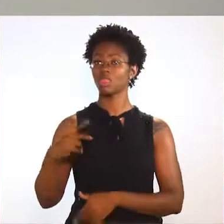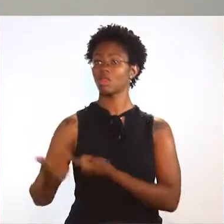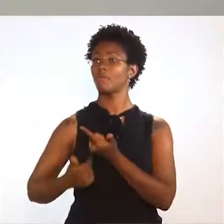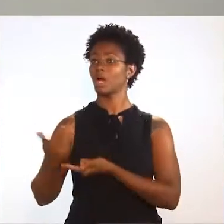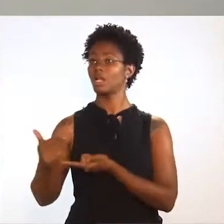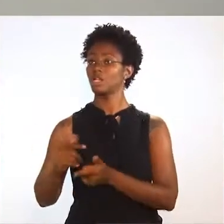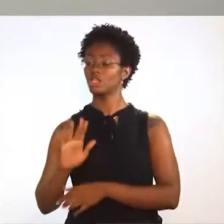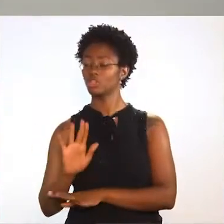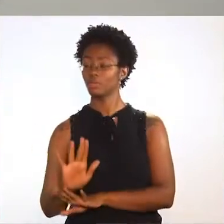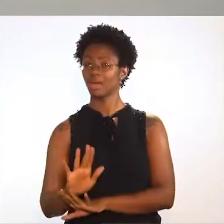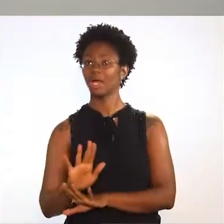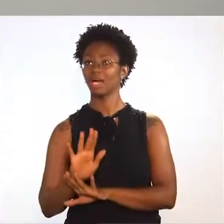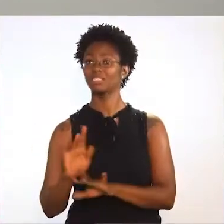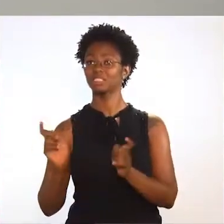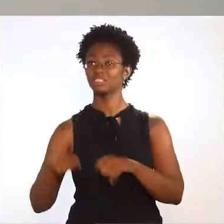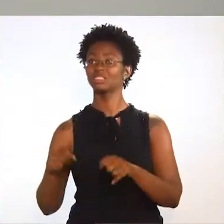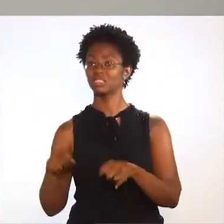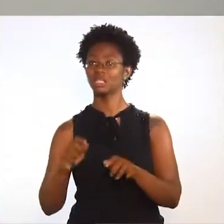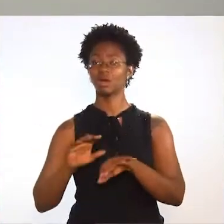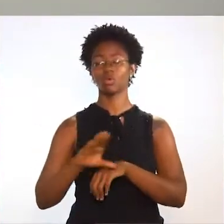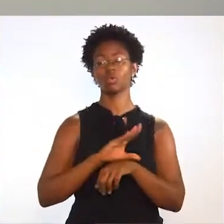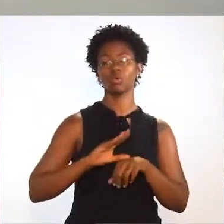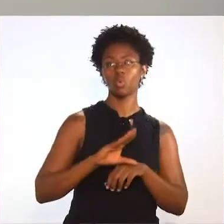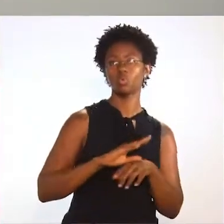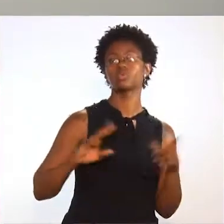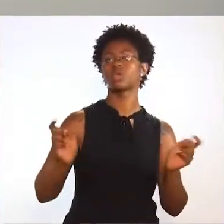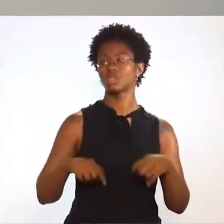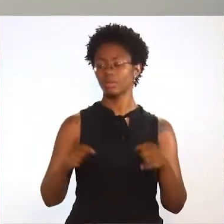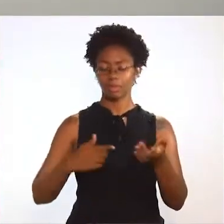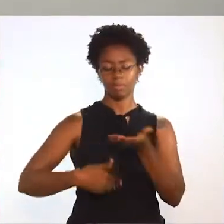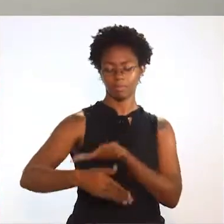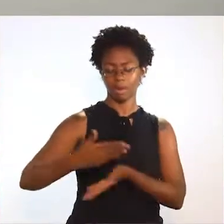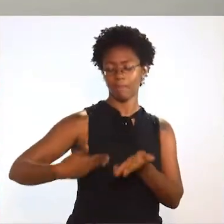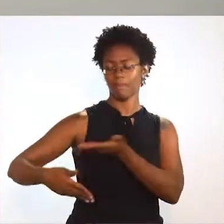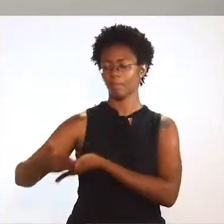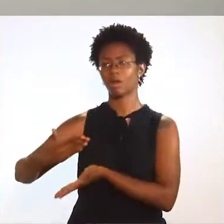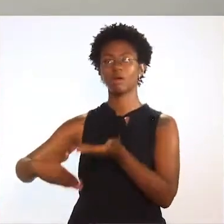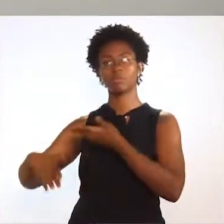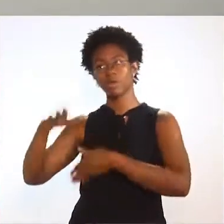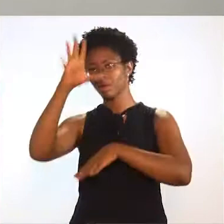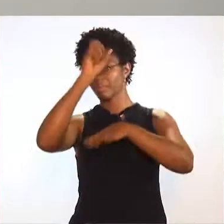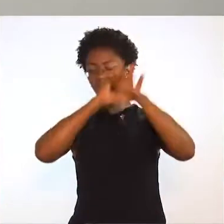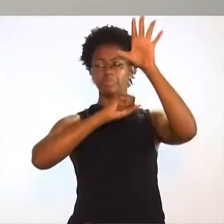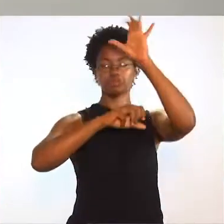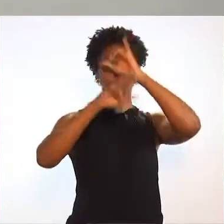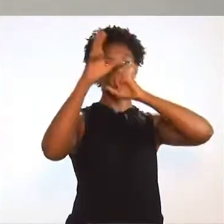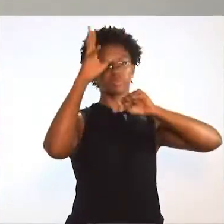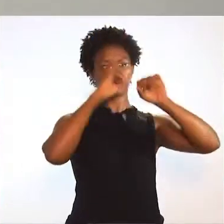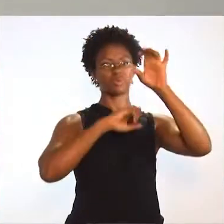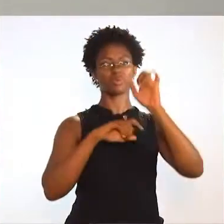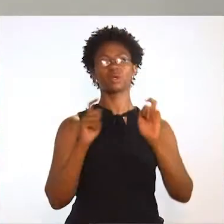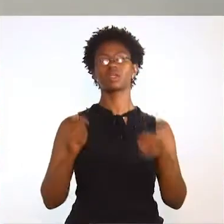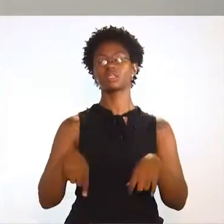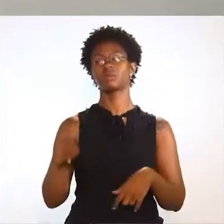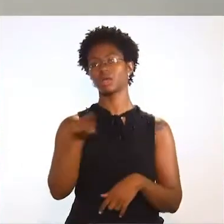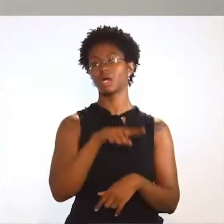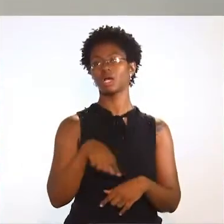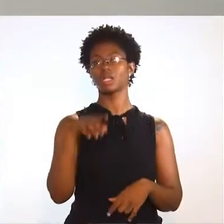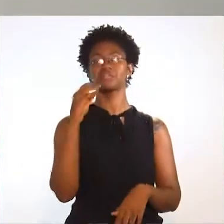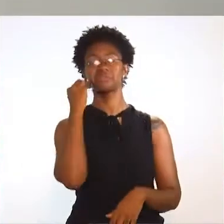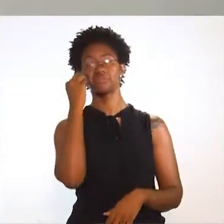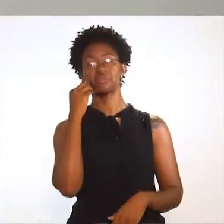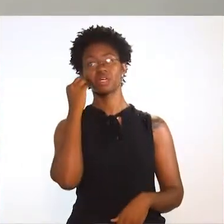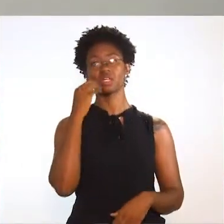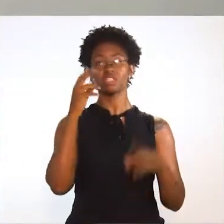tendo capacitação, fazer trocas com essas redes. A gente faz rodas de confiança para que elas também possam experimentar